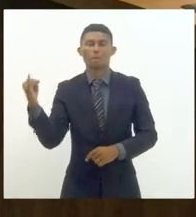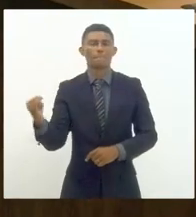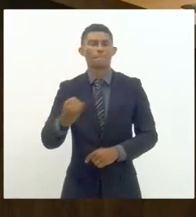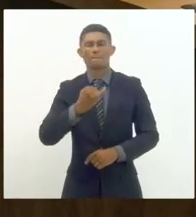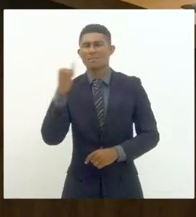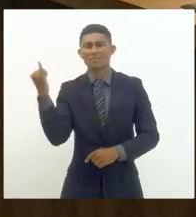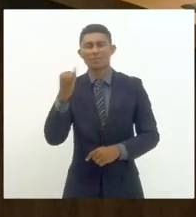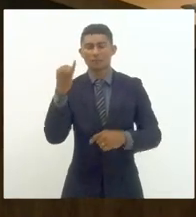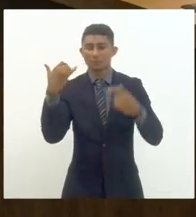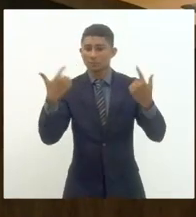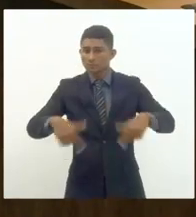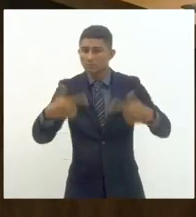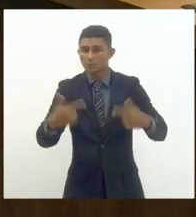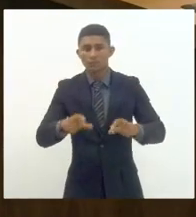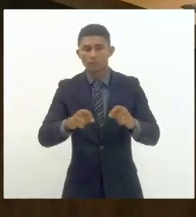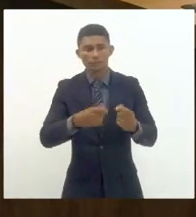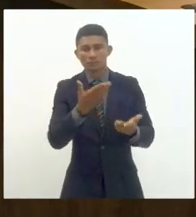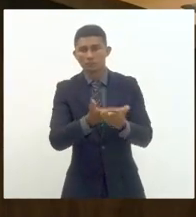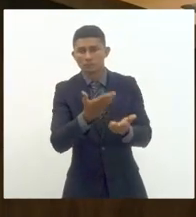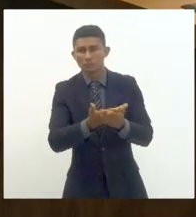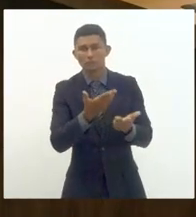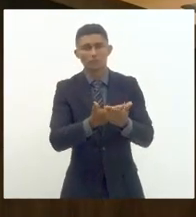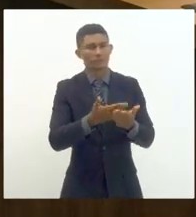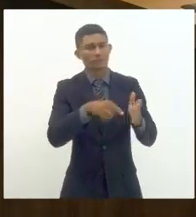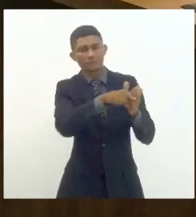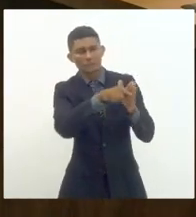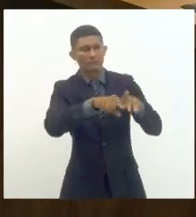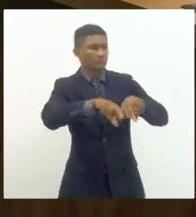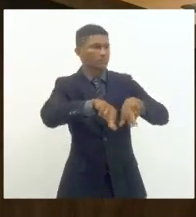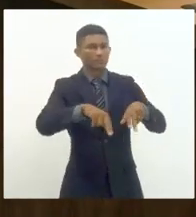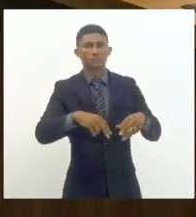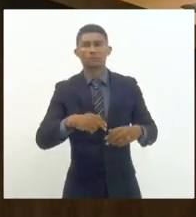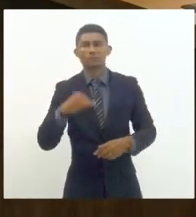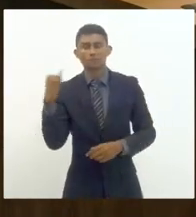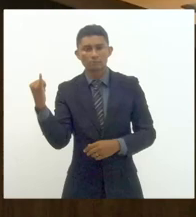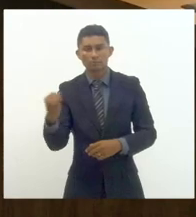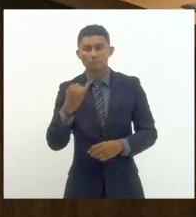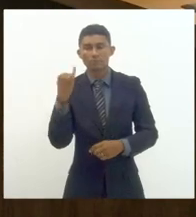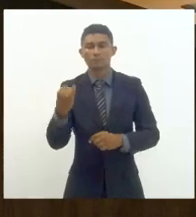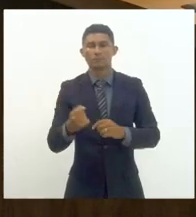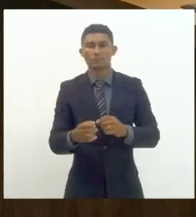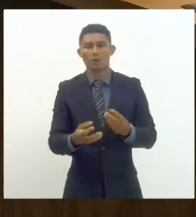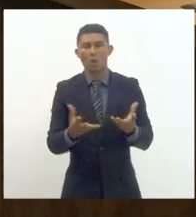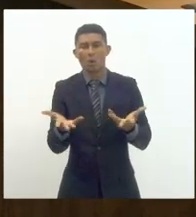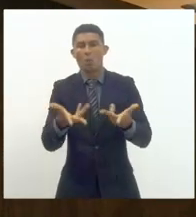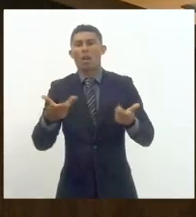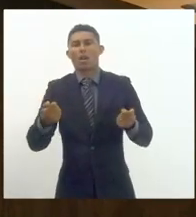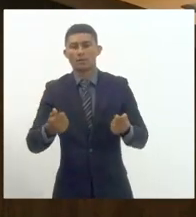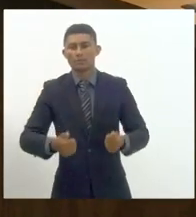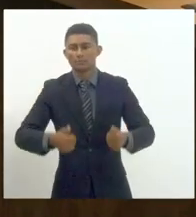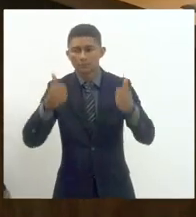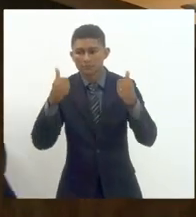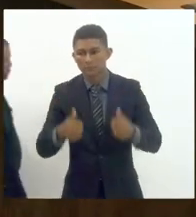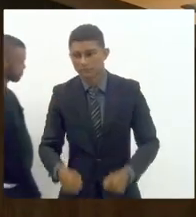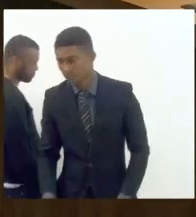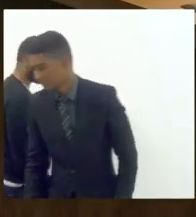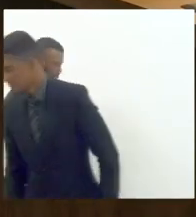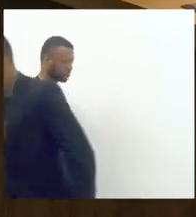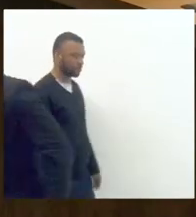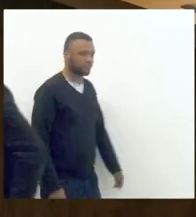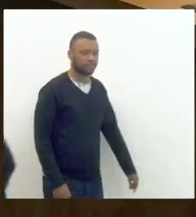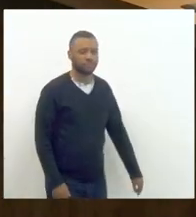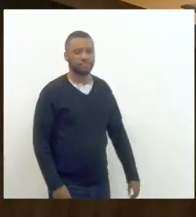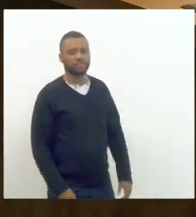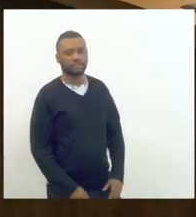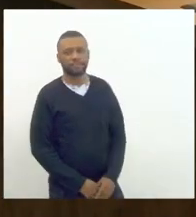do trabalho docente, que é o estudo, a pesquisa e o planejamento, isso contribui para qualificar a educação pública no Rio de Janeiro, qualificar a escola pública no Rio